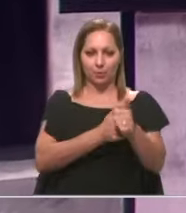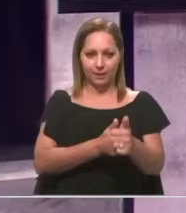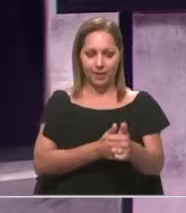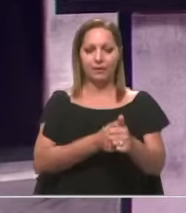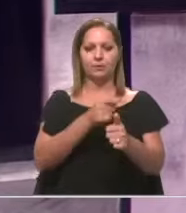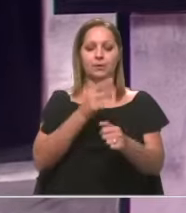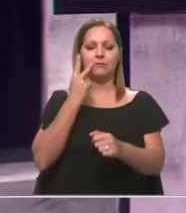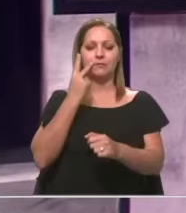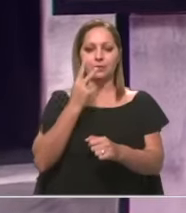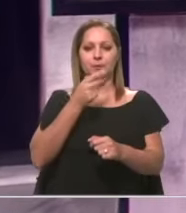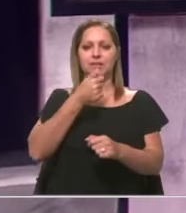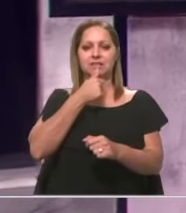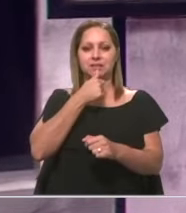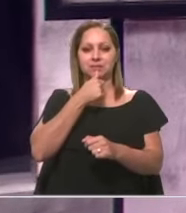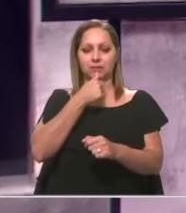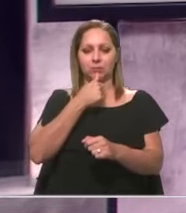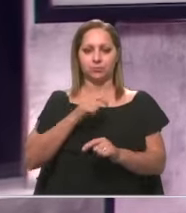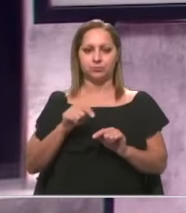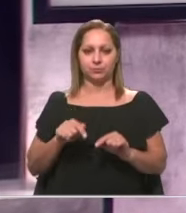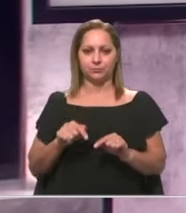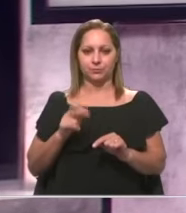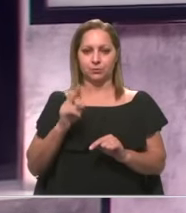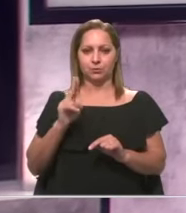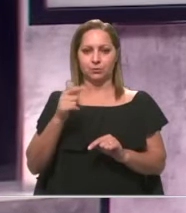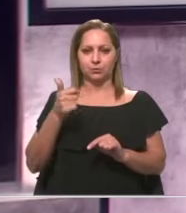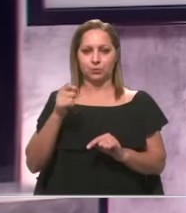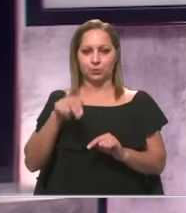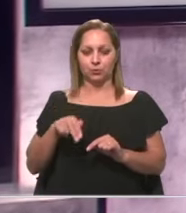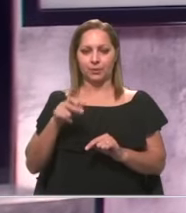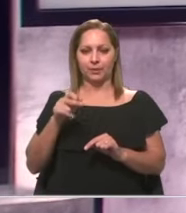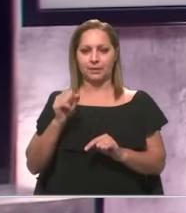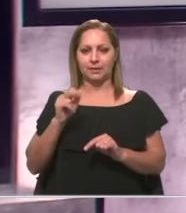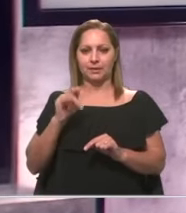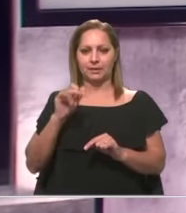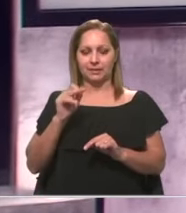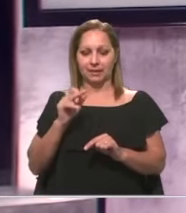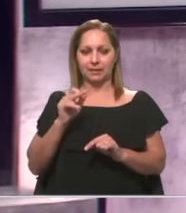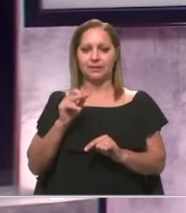leitura do acórdão. Boa tarde, Joana. Ruben Aguiar foi condenado a